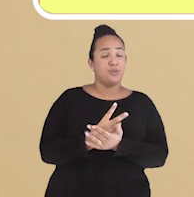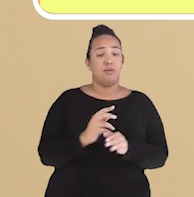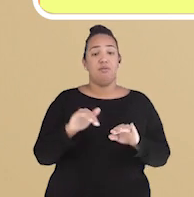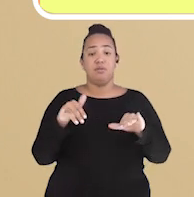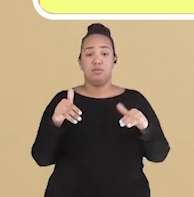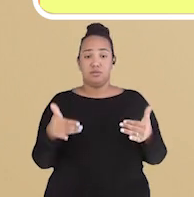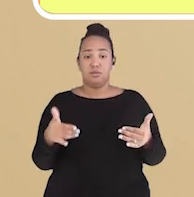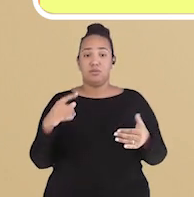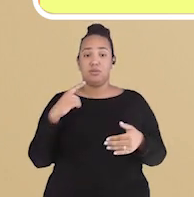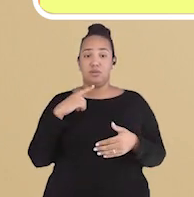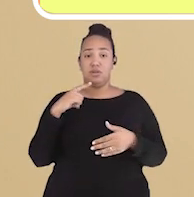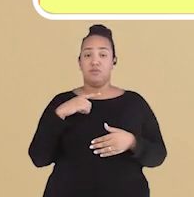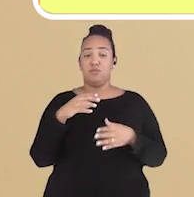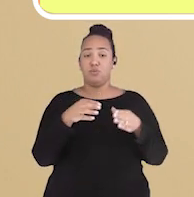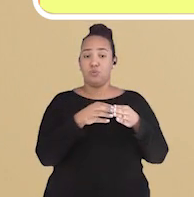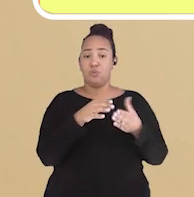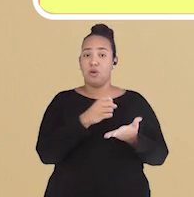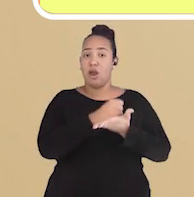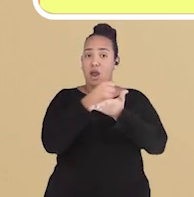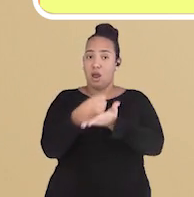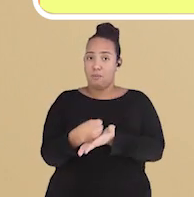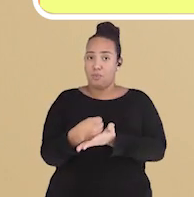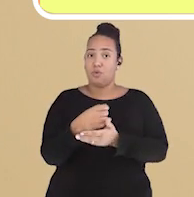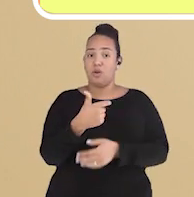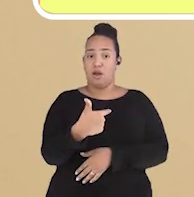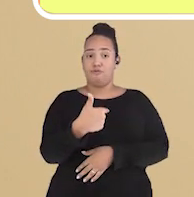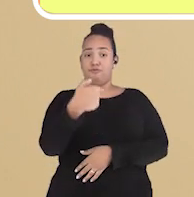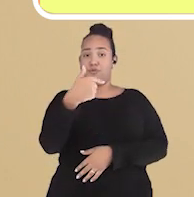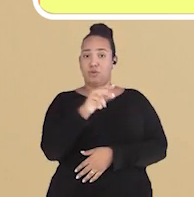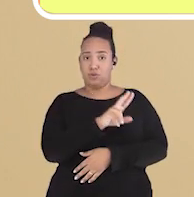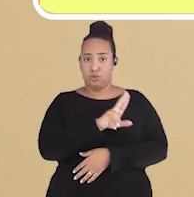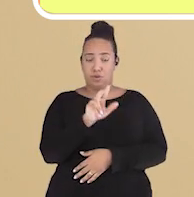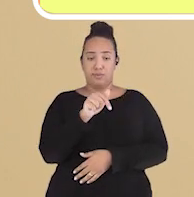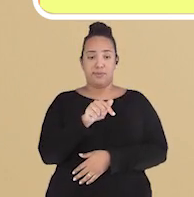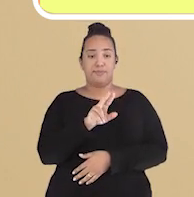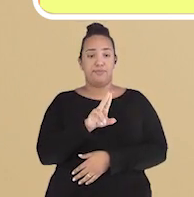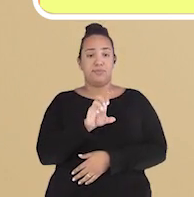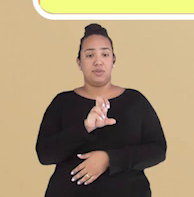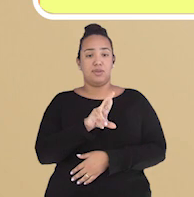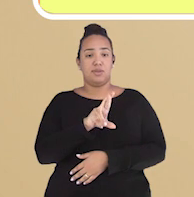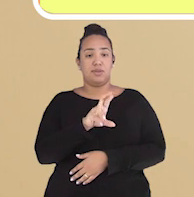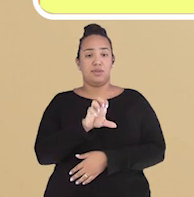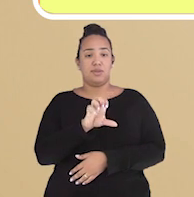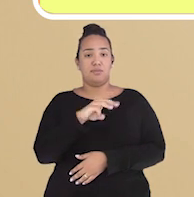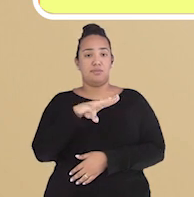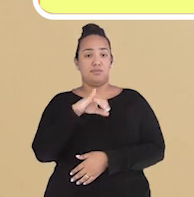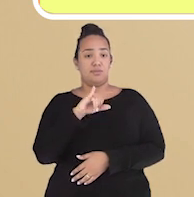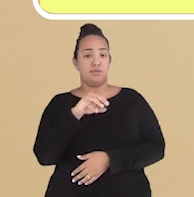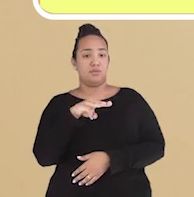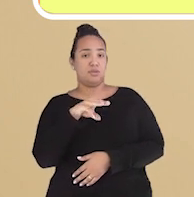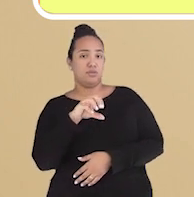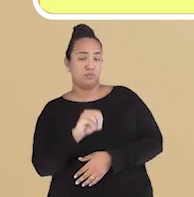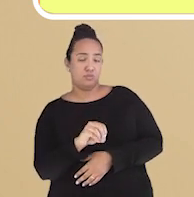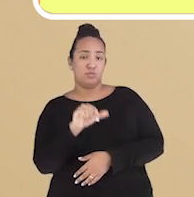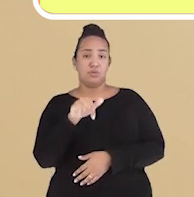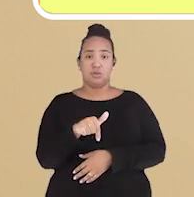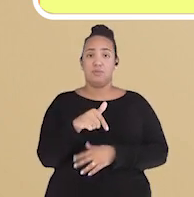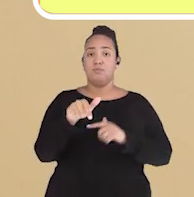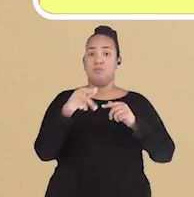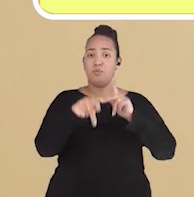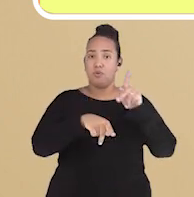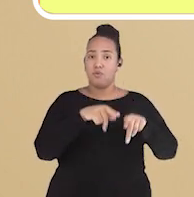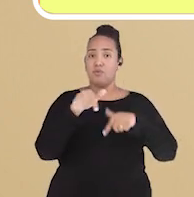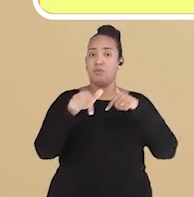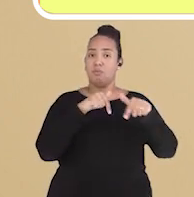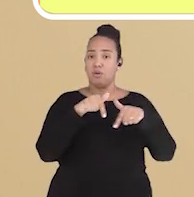um movimento apoiador de Vargas, chamado de querismo, composto principalmente por trabalhadores que temiam perder seus